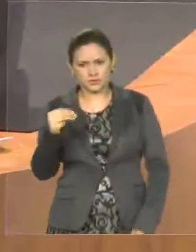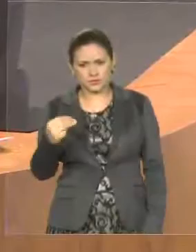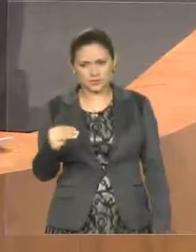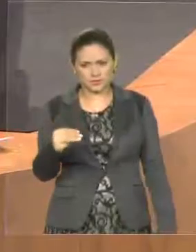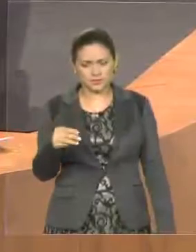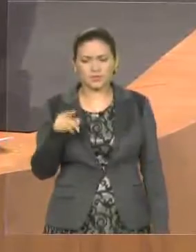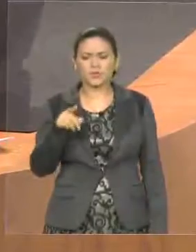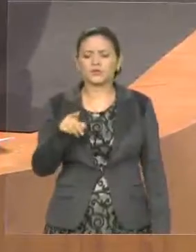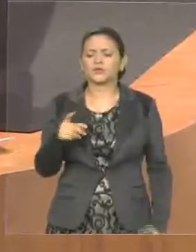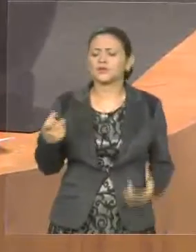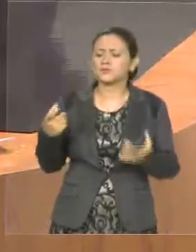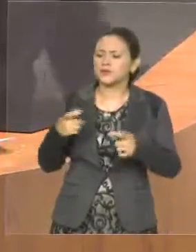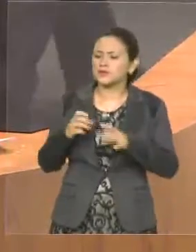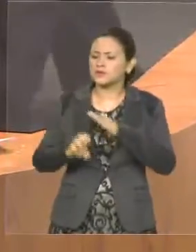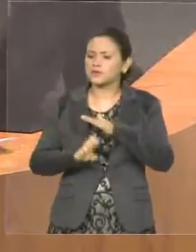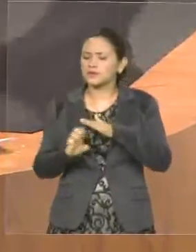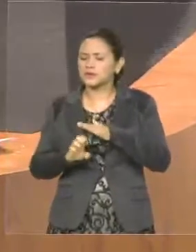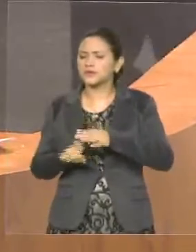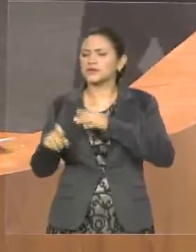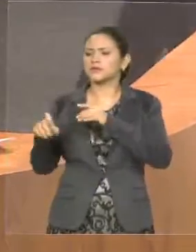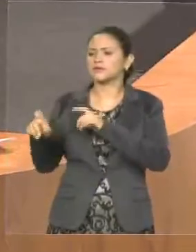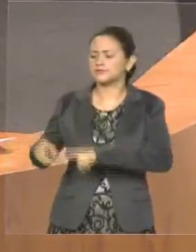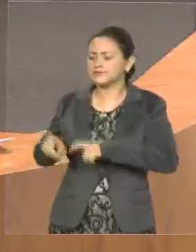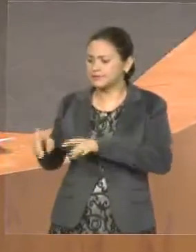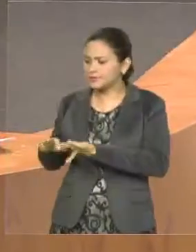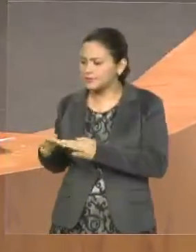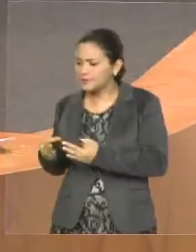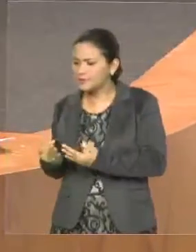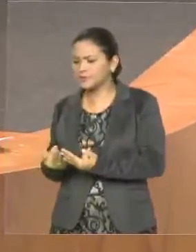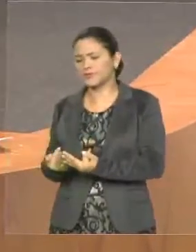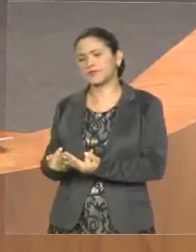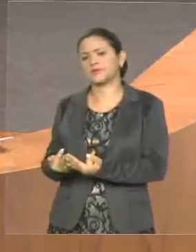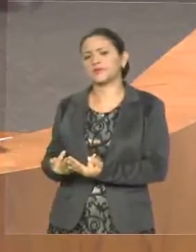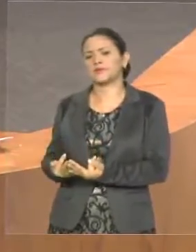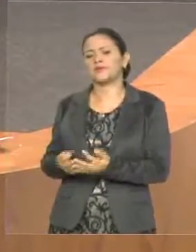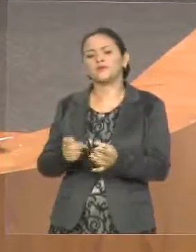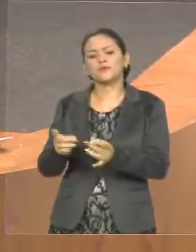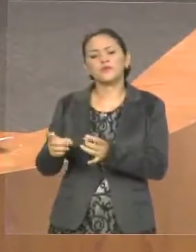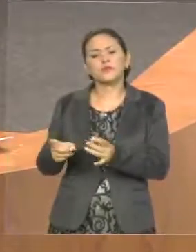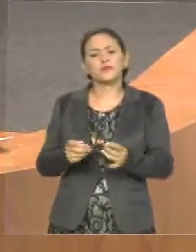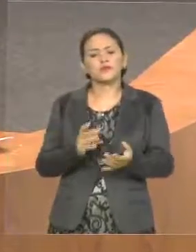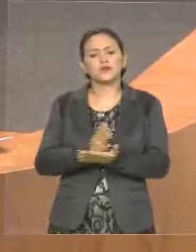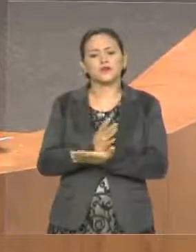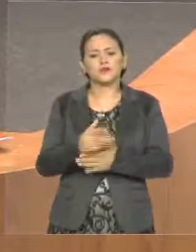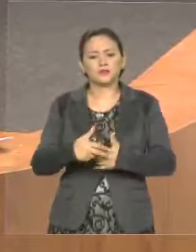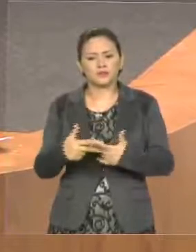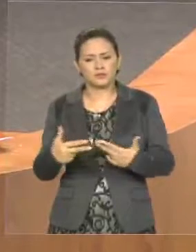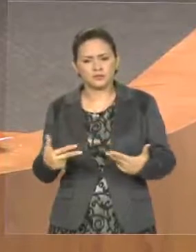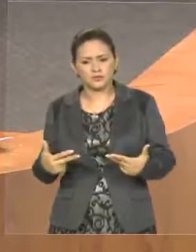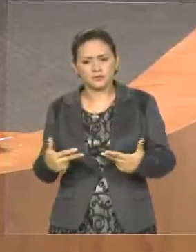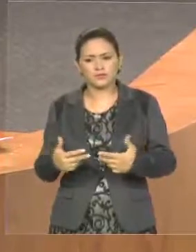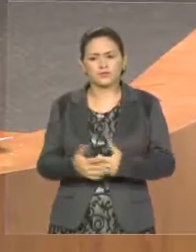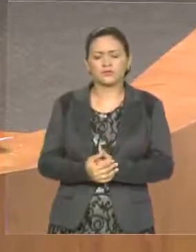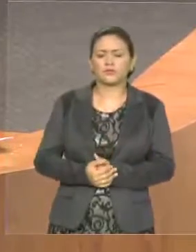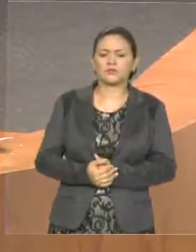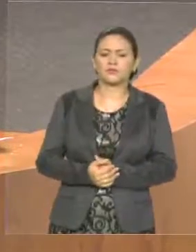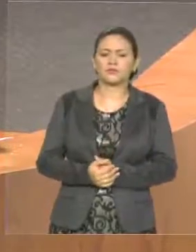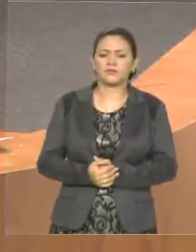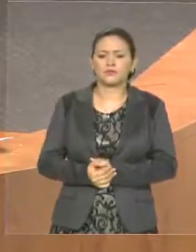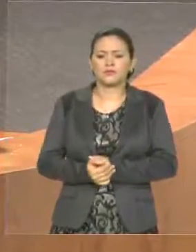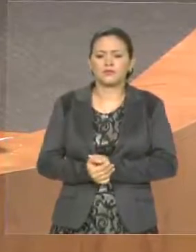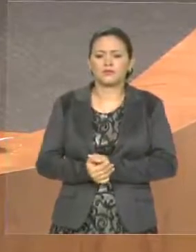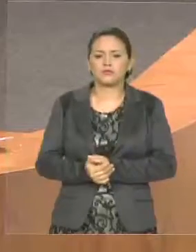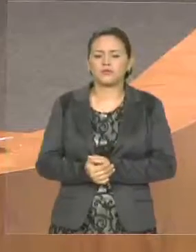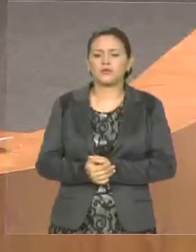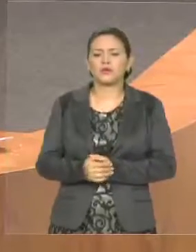que é pequeno empresário, você que faz um bico e vende alguns produtos, você que mexe de alguma forma com a